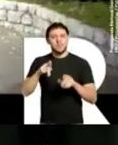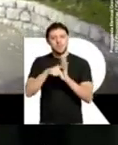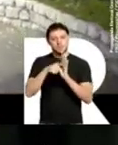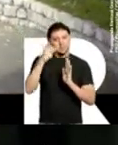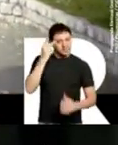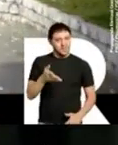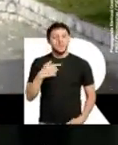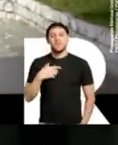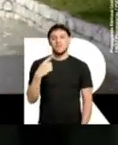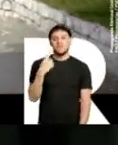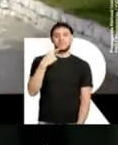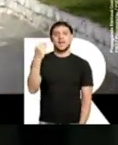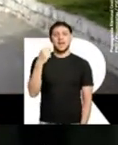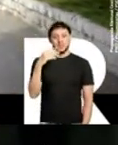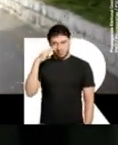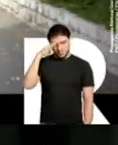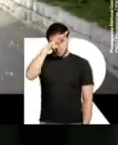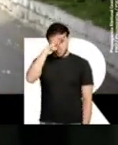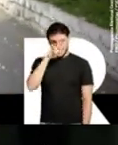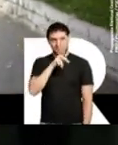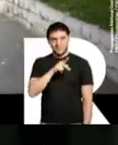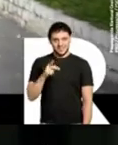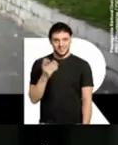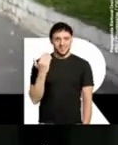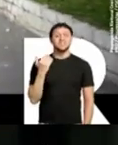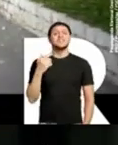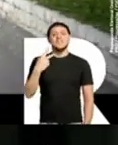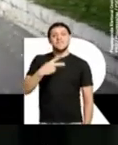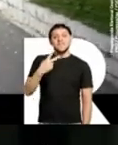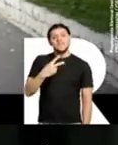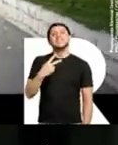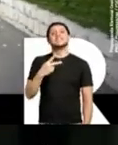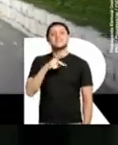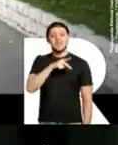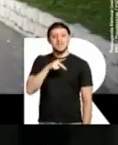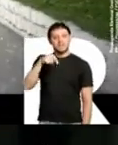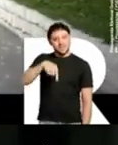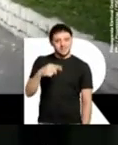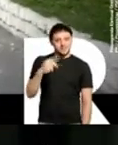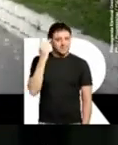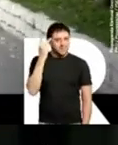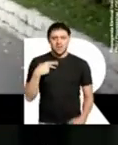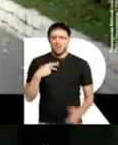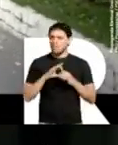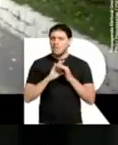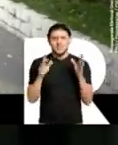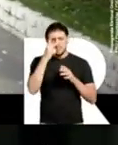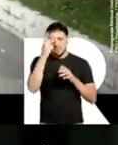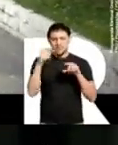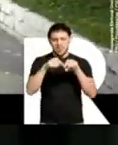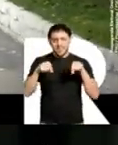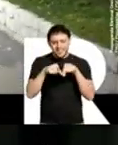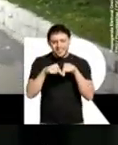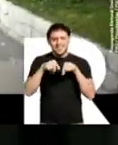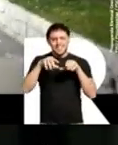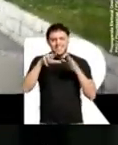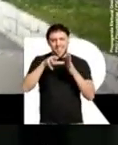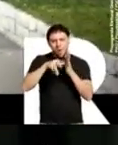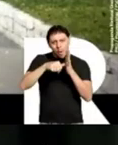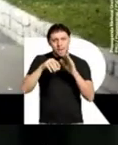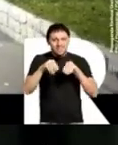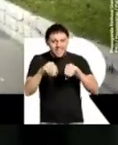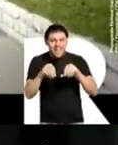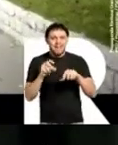presidente Bolsonaro para vice-prefeito da cidade de São Paulo. Não vou permitir que invasor de terra entre aqui na cidade de São Paulo,